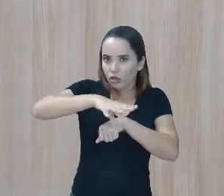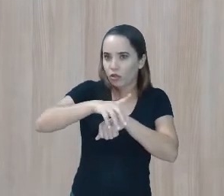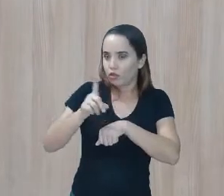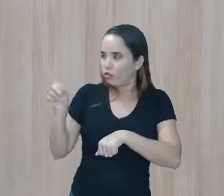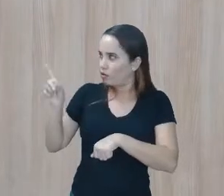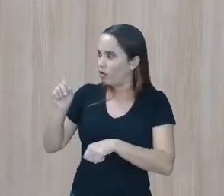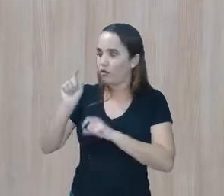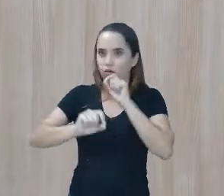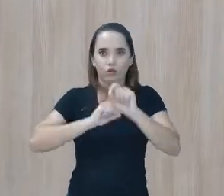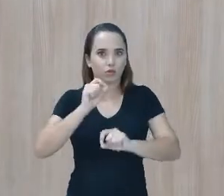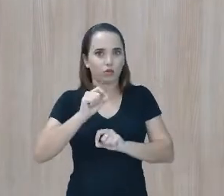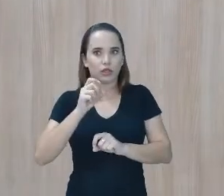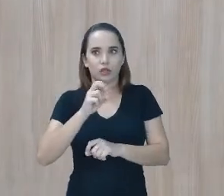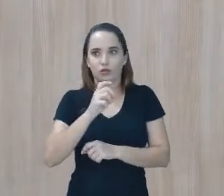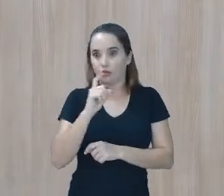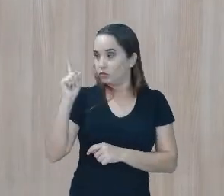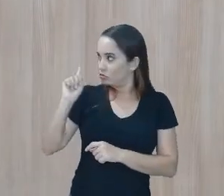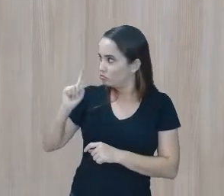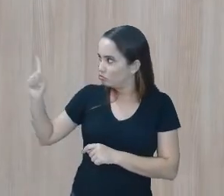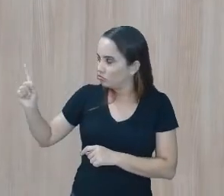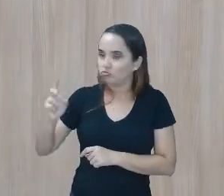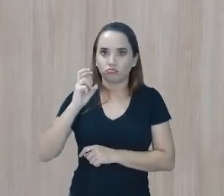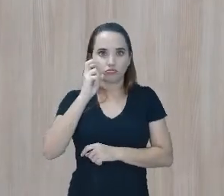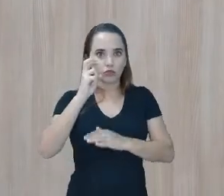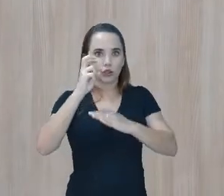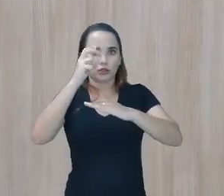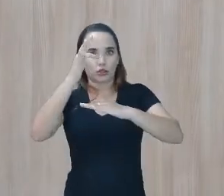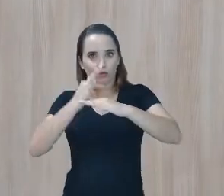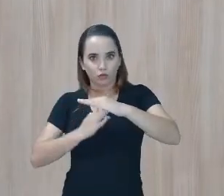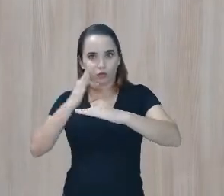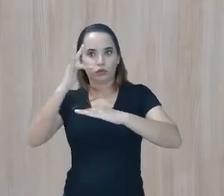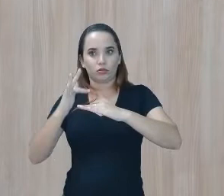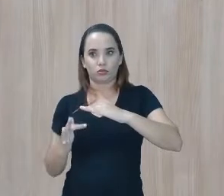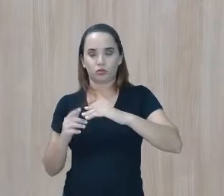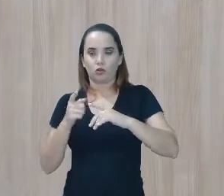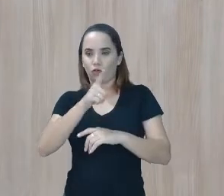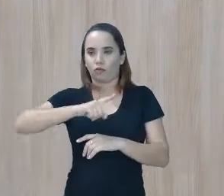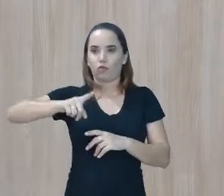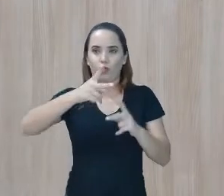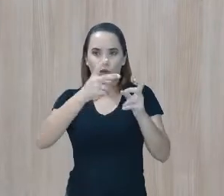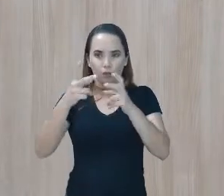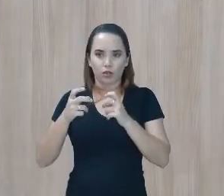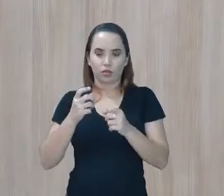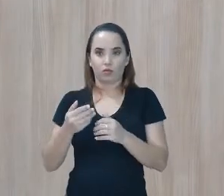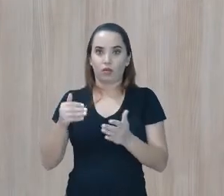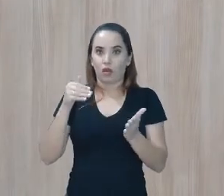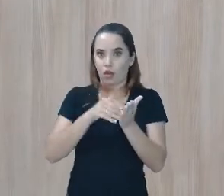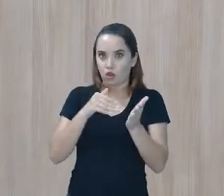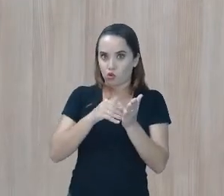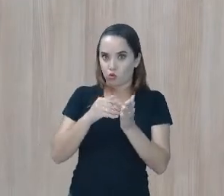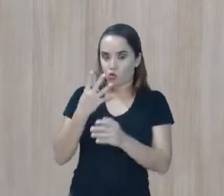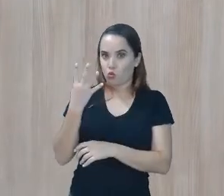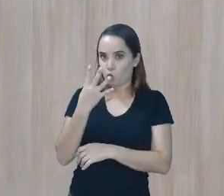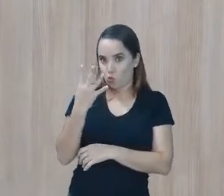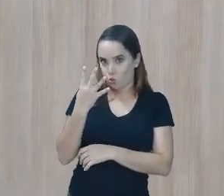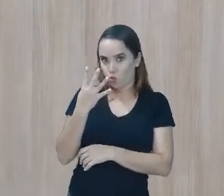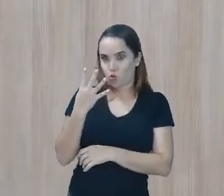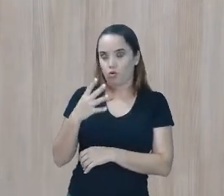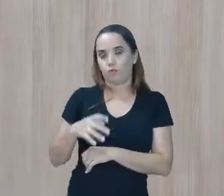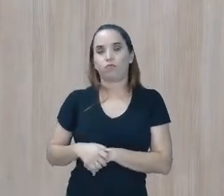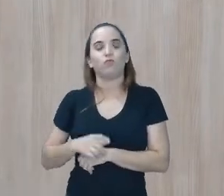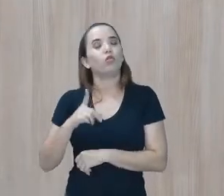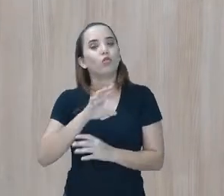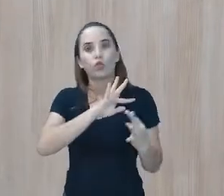que dessas 5 frações aqui, você vai perceber que essas 4 últimas aqui, todas